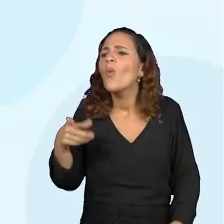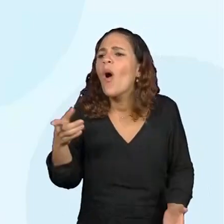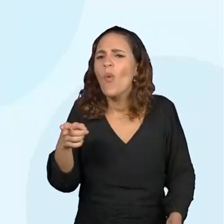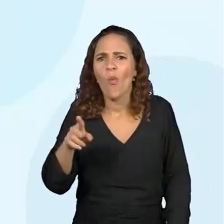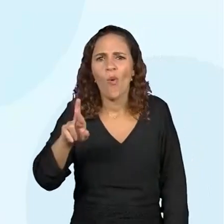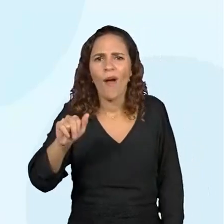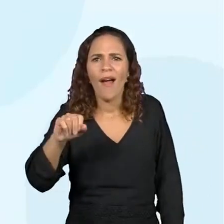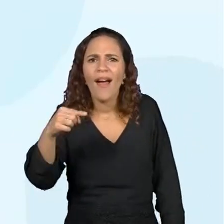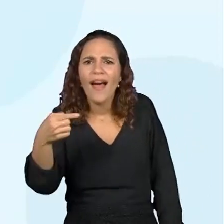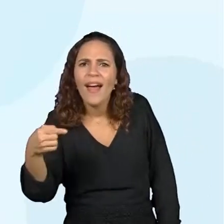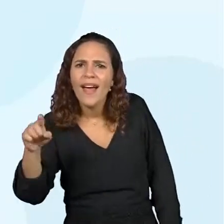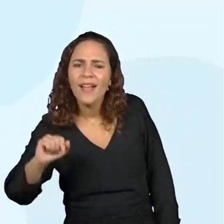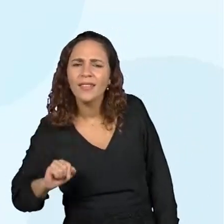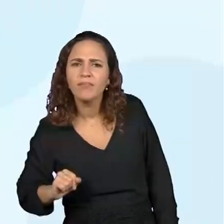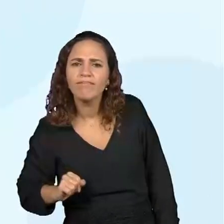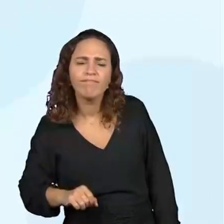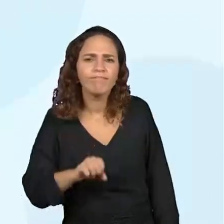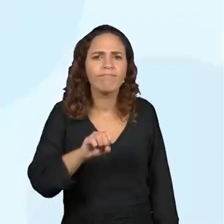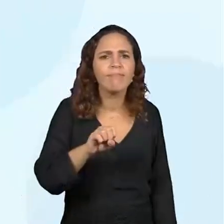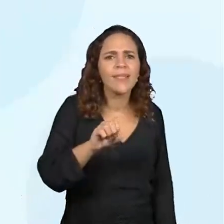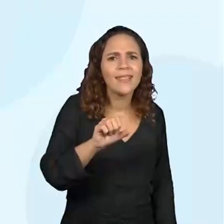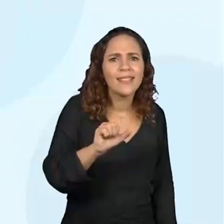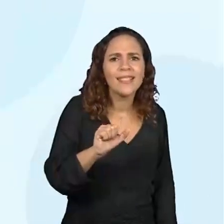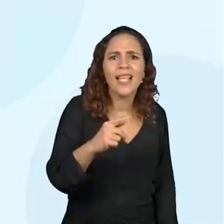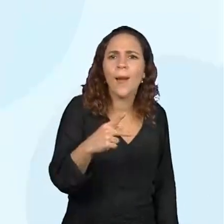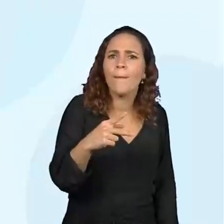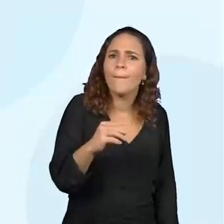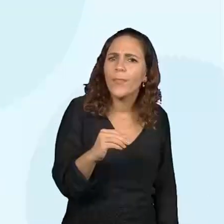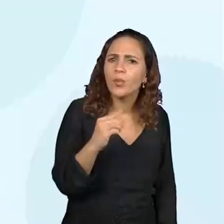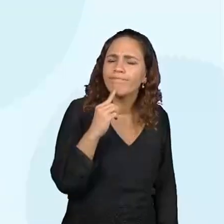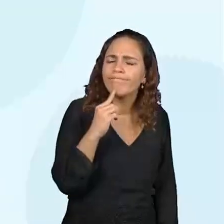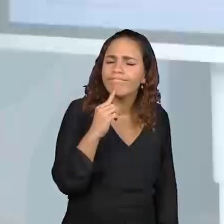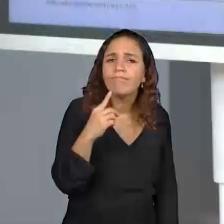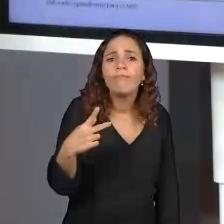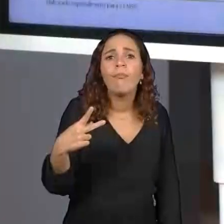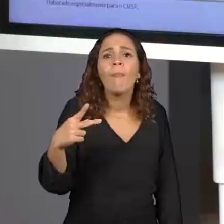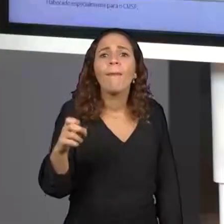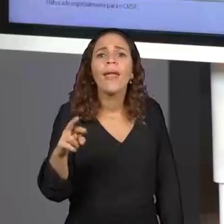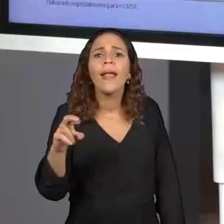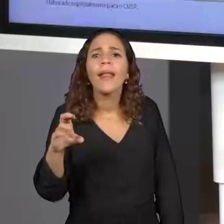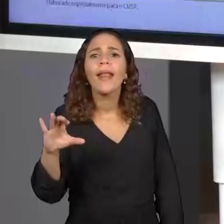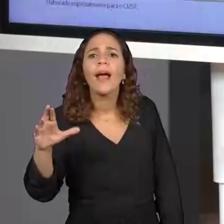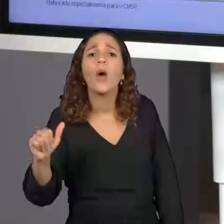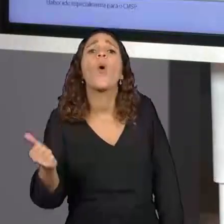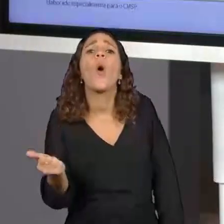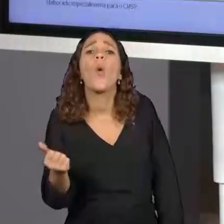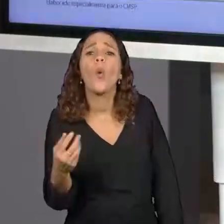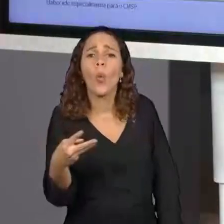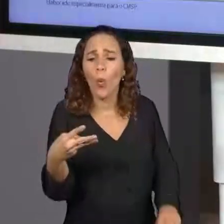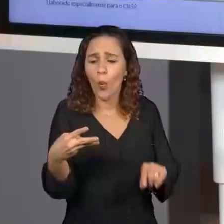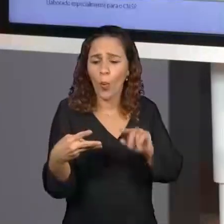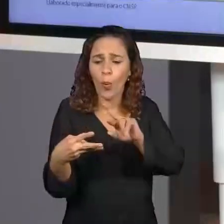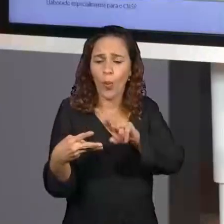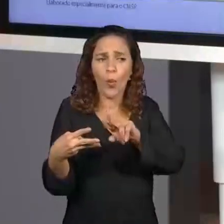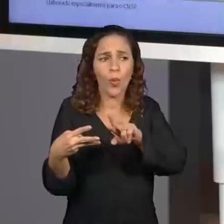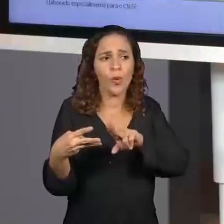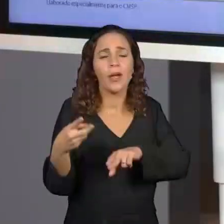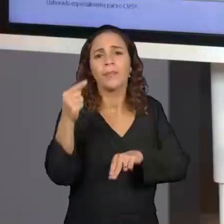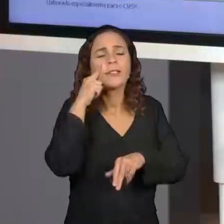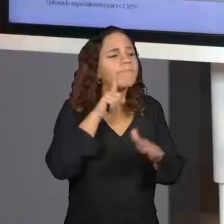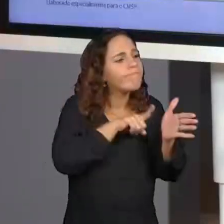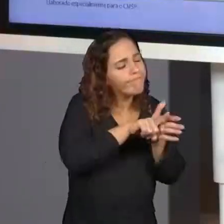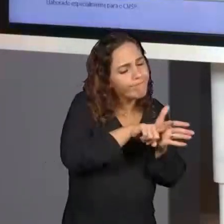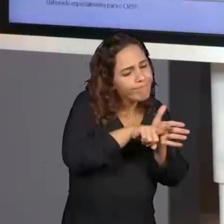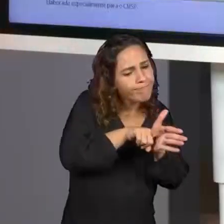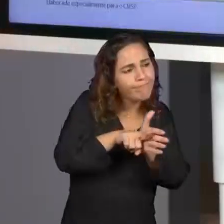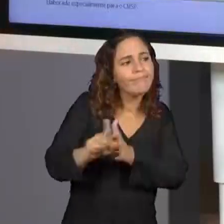uma perereca? Então, para isso, você tem que abordar, fazer várias pesquisas para poder responder essa pergunta.